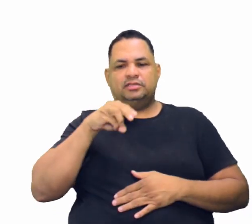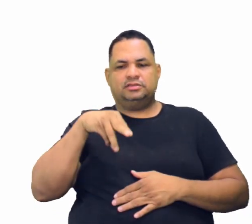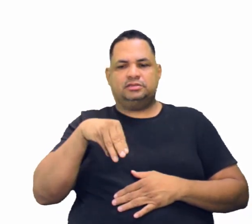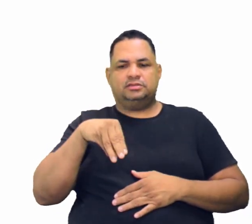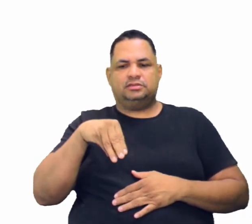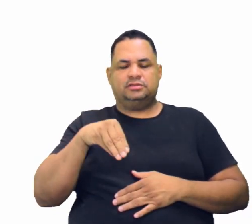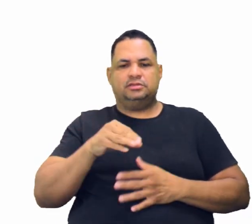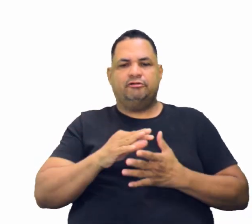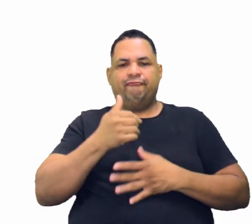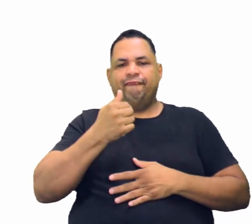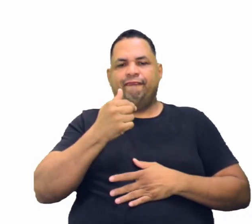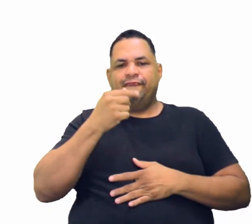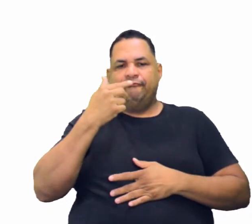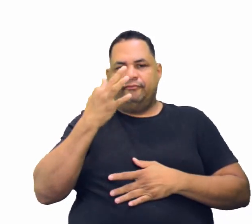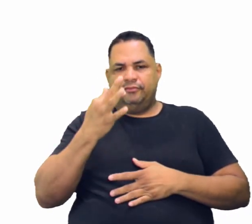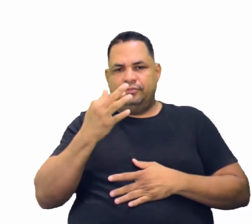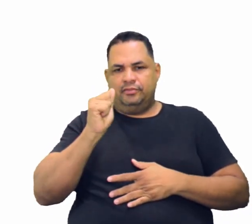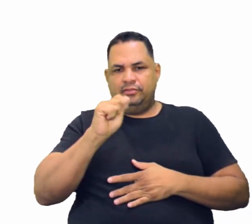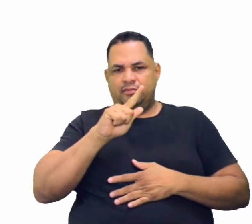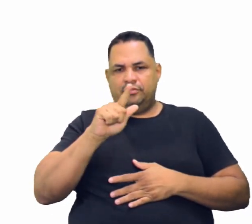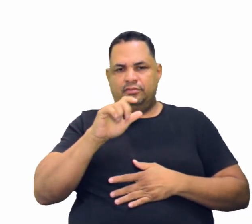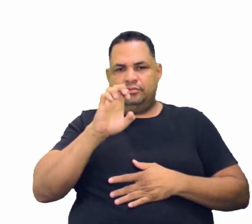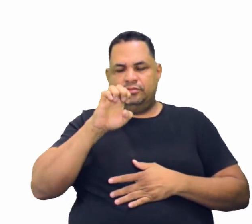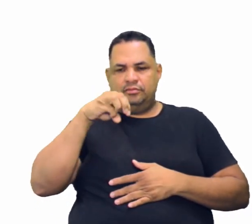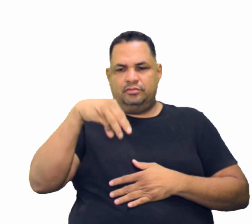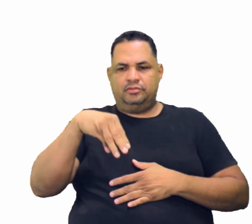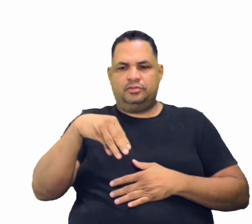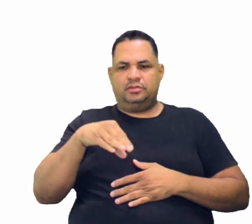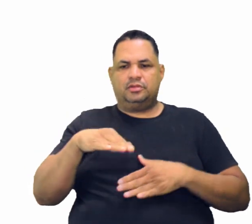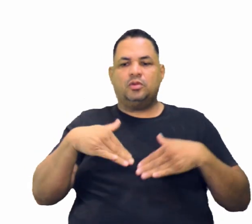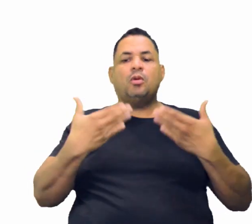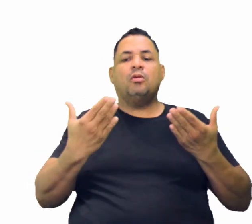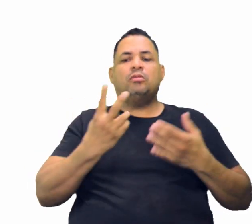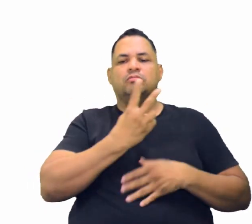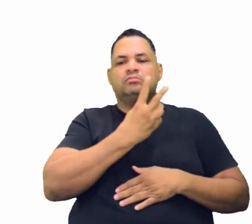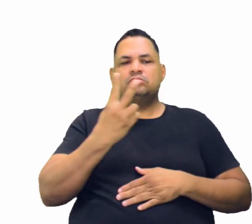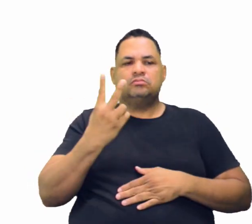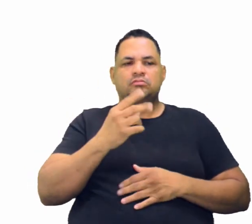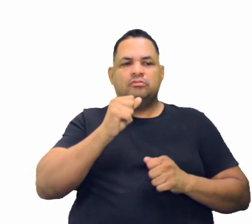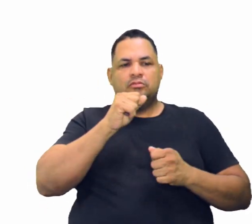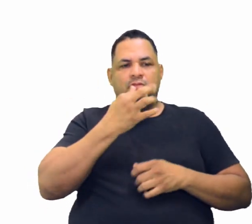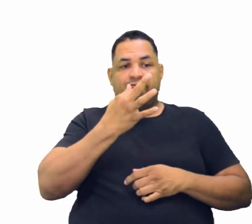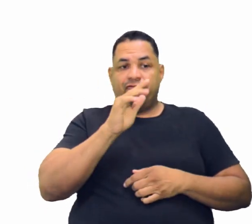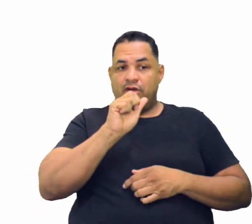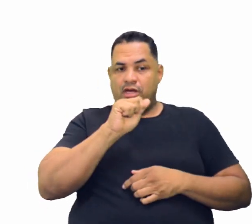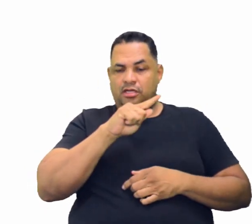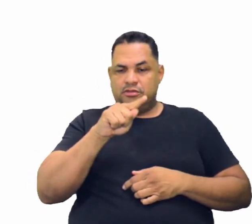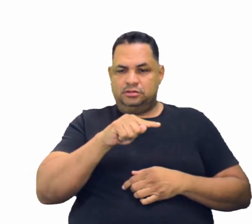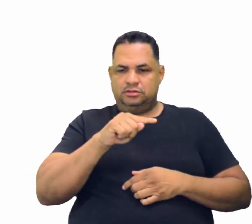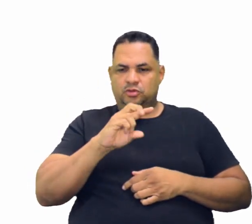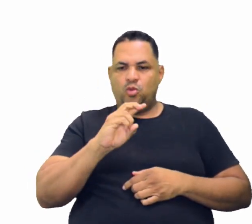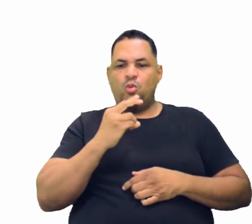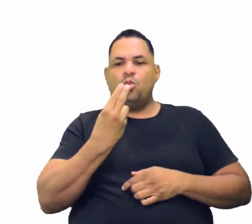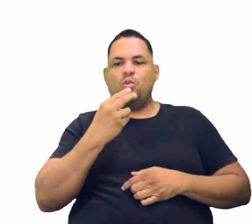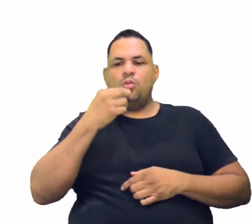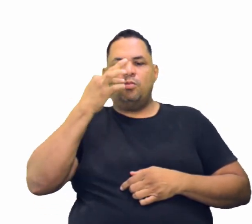aí um pouquinho. Estou aguardando a resposta de vocês. Já tem gente já